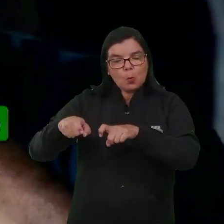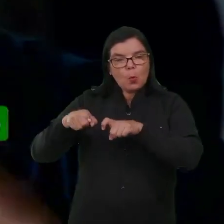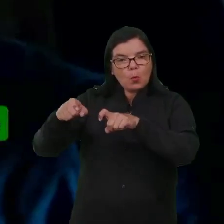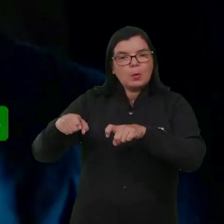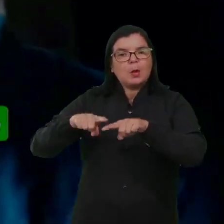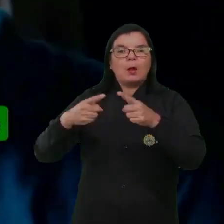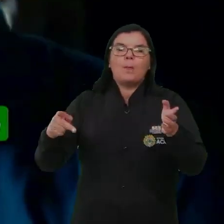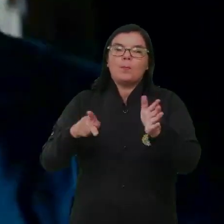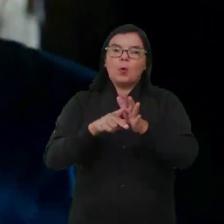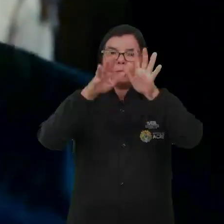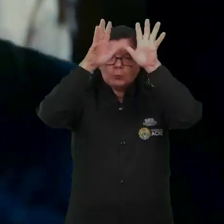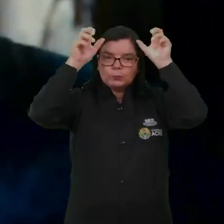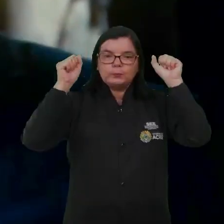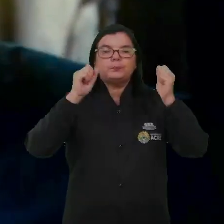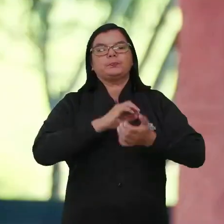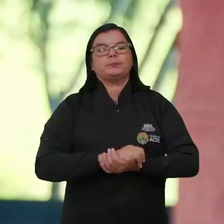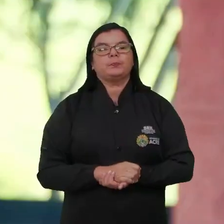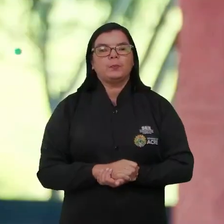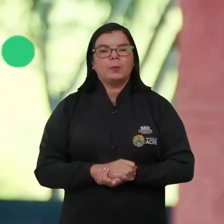no Acre.